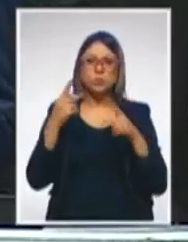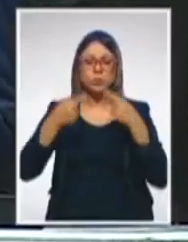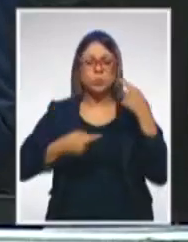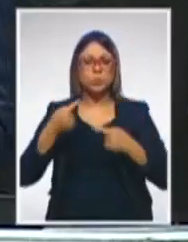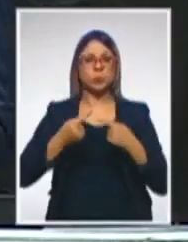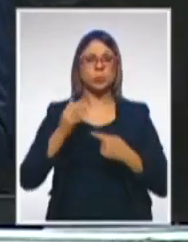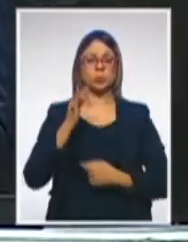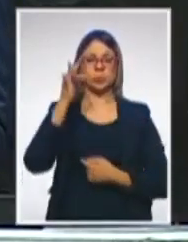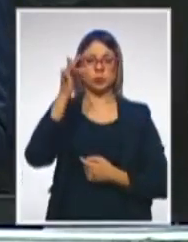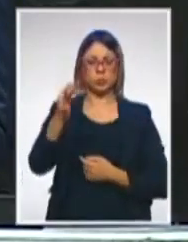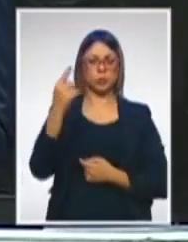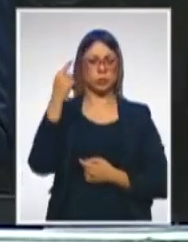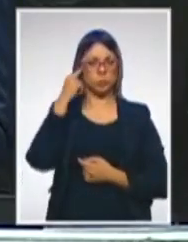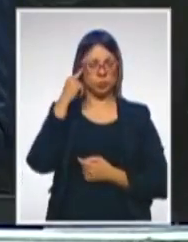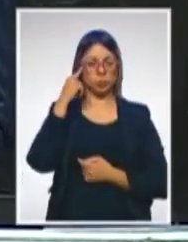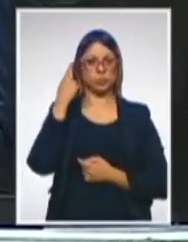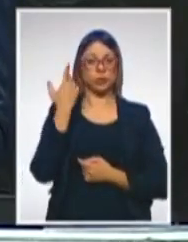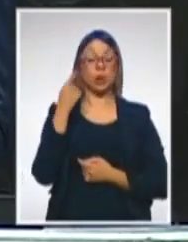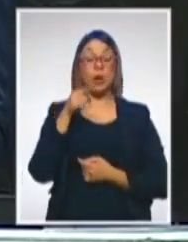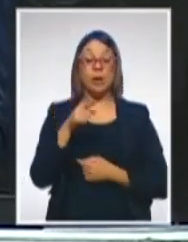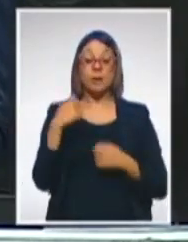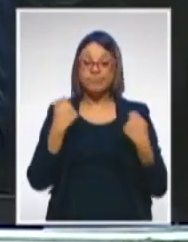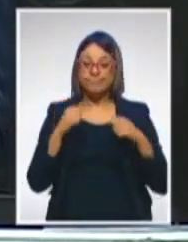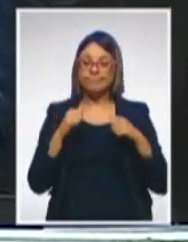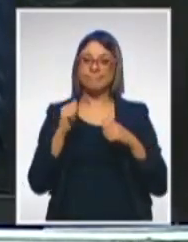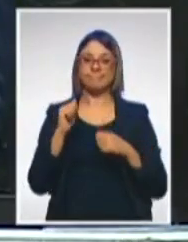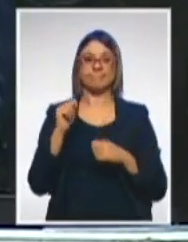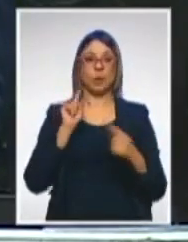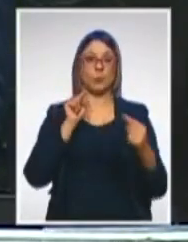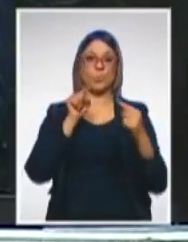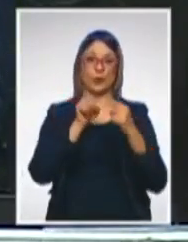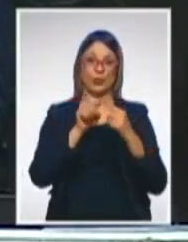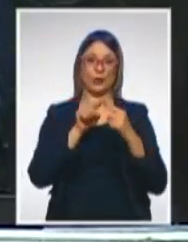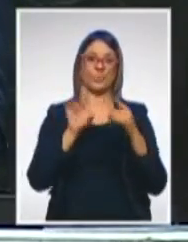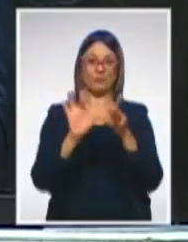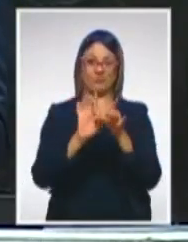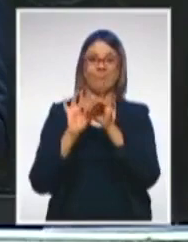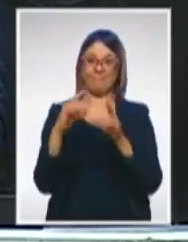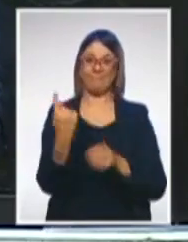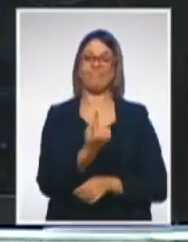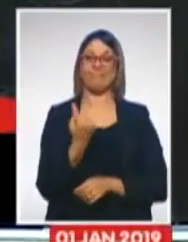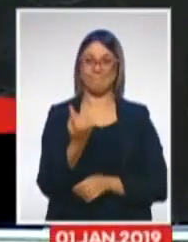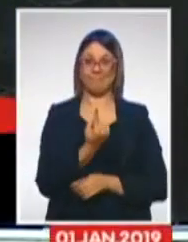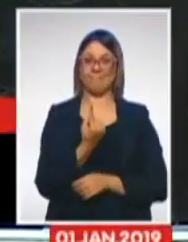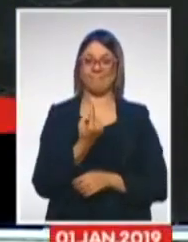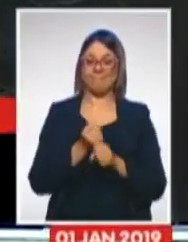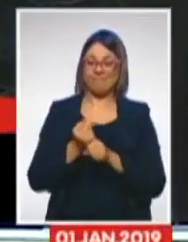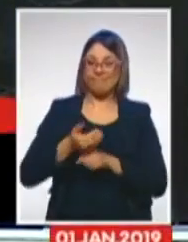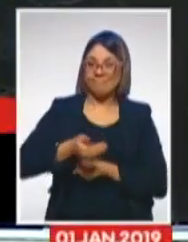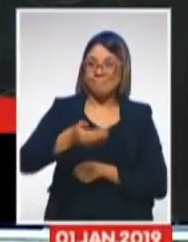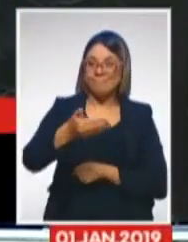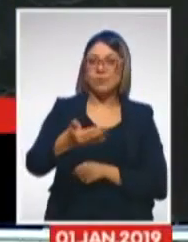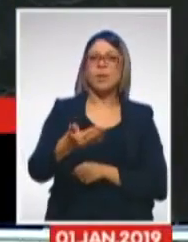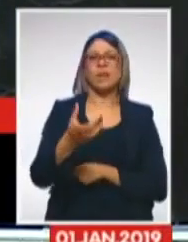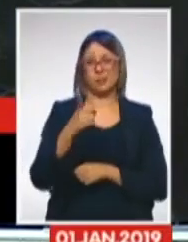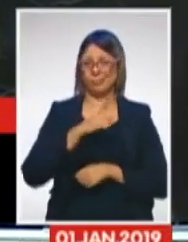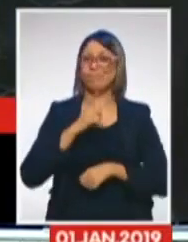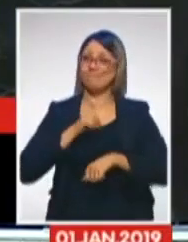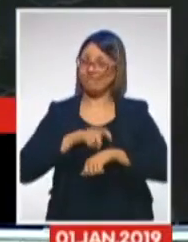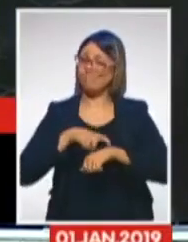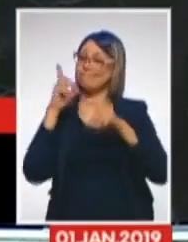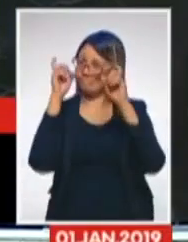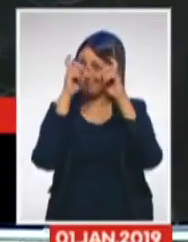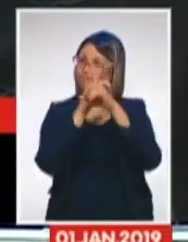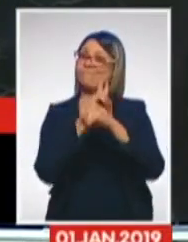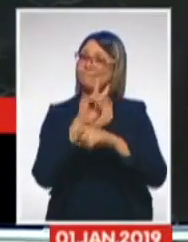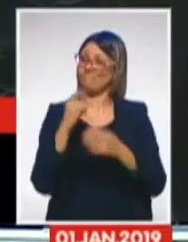Este deve ser o ideal que nos unirá nos próximos anos. Passaremos por tempos difíceis,